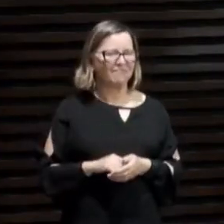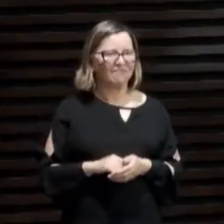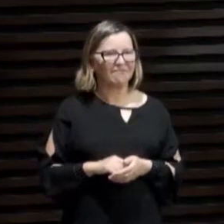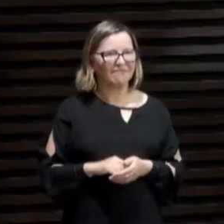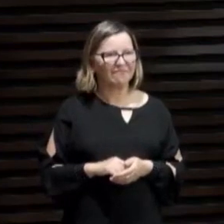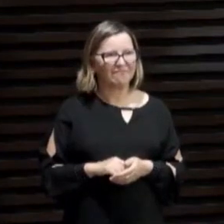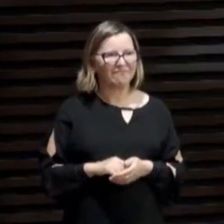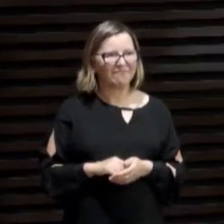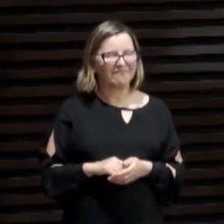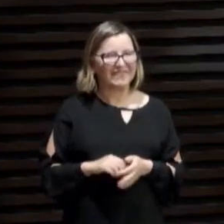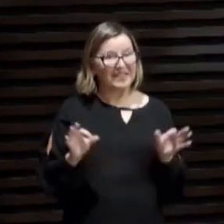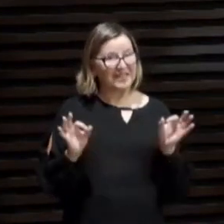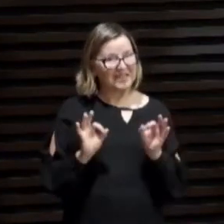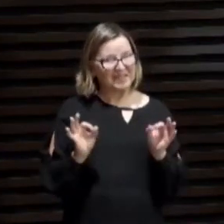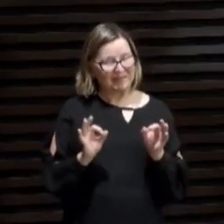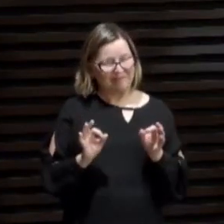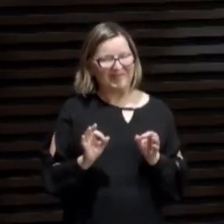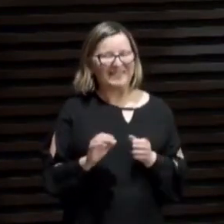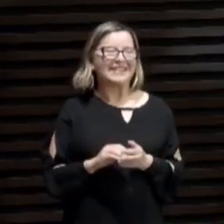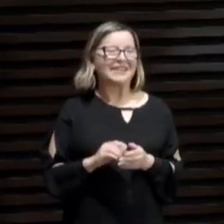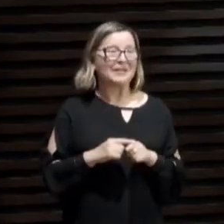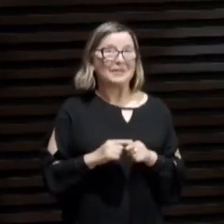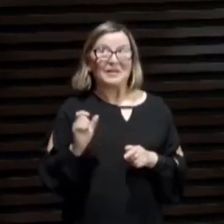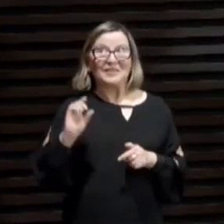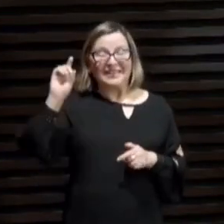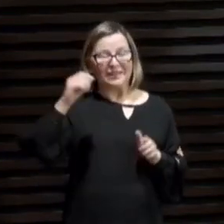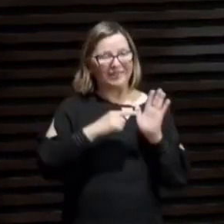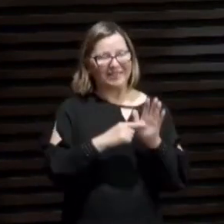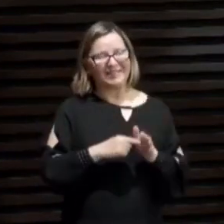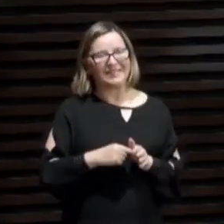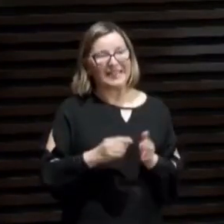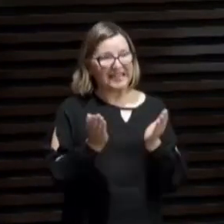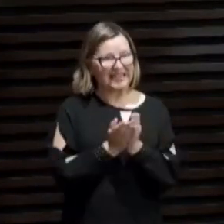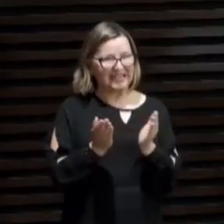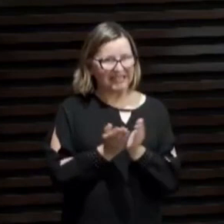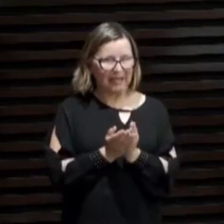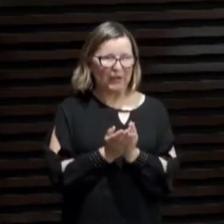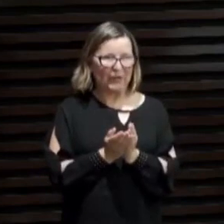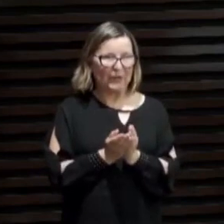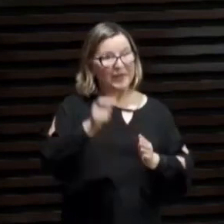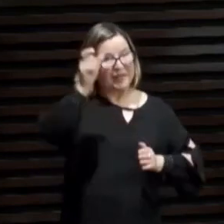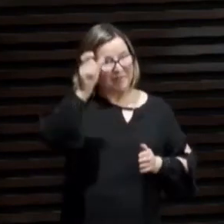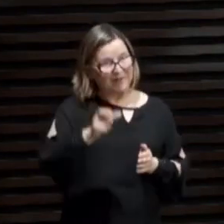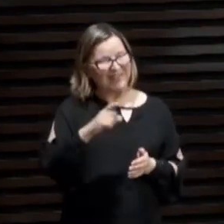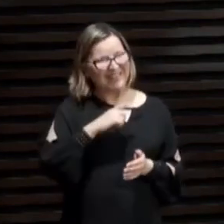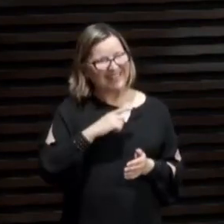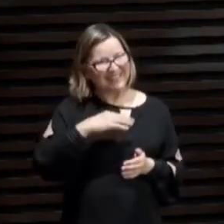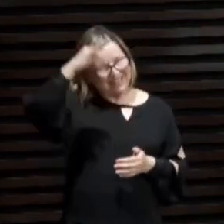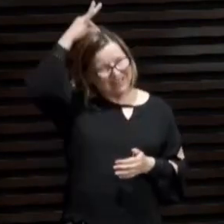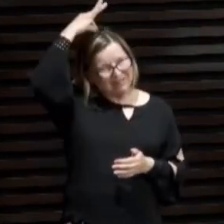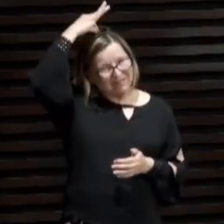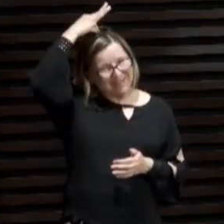jeitinho que a palavra de Deus está dizendo. Então, cristão, por definição, é uma pessoa que tem o